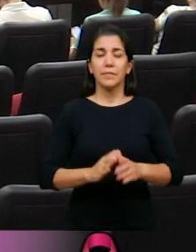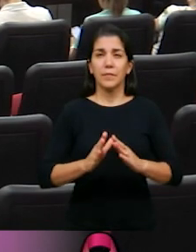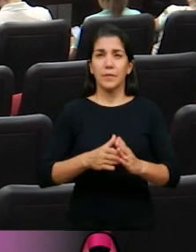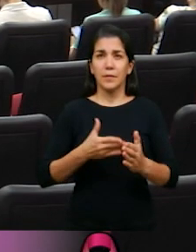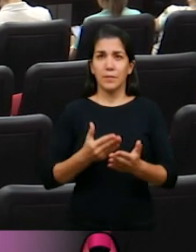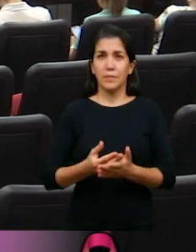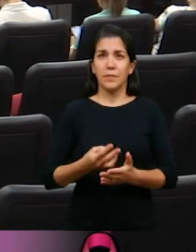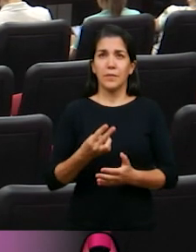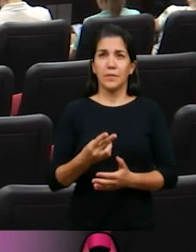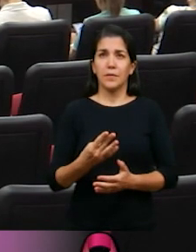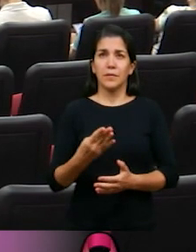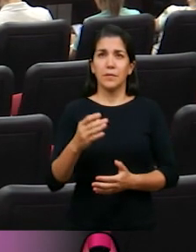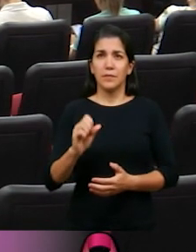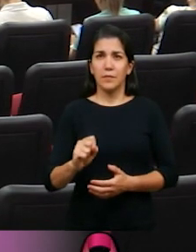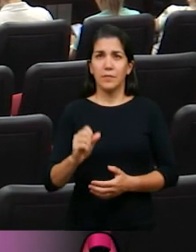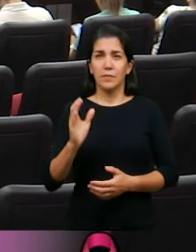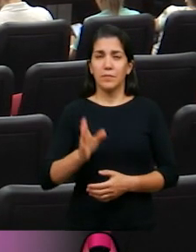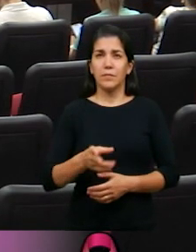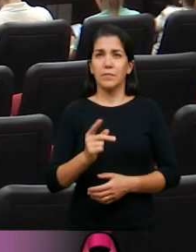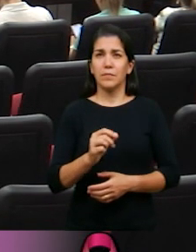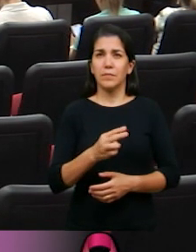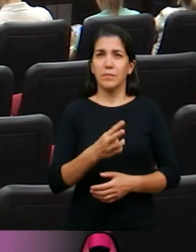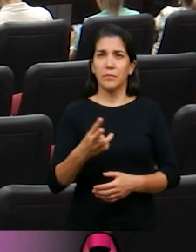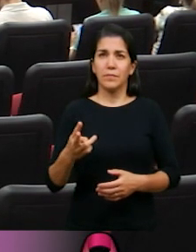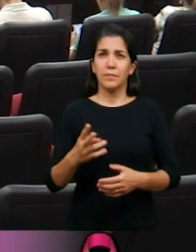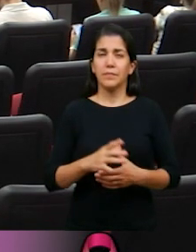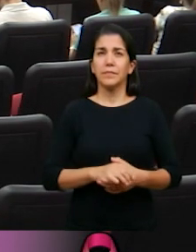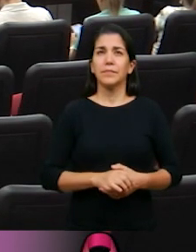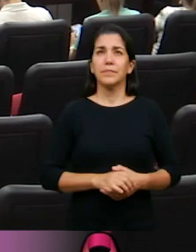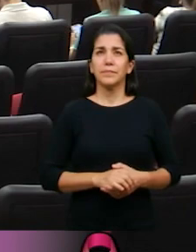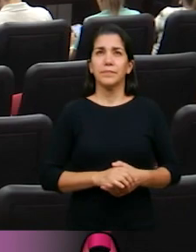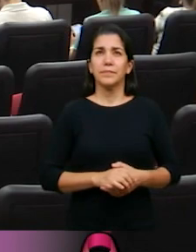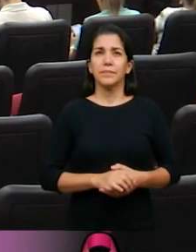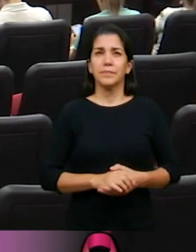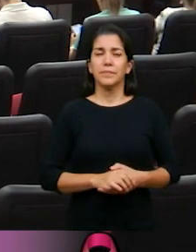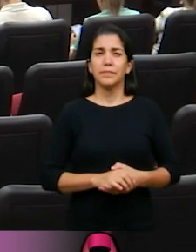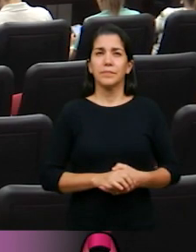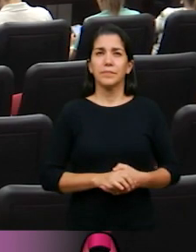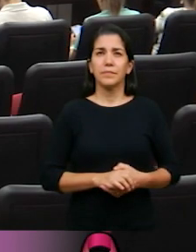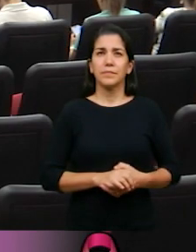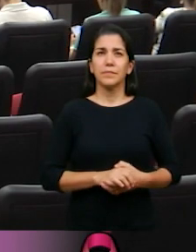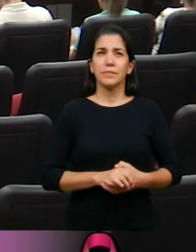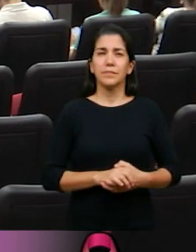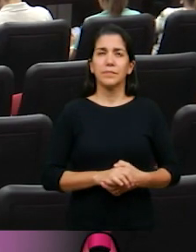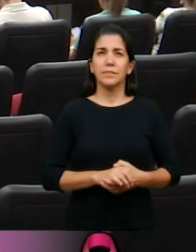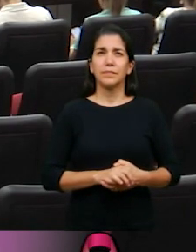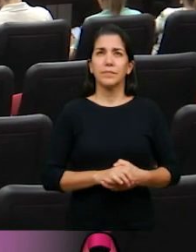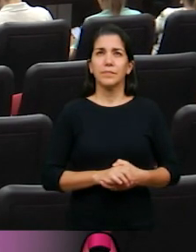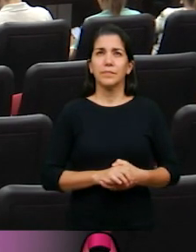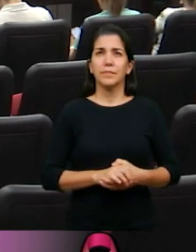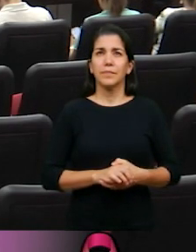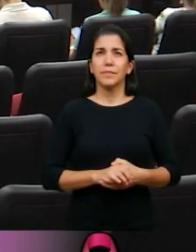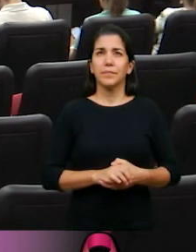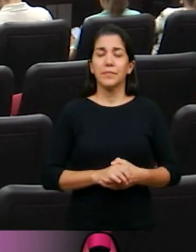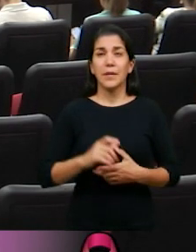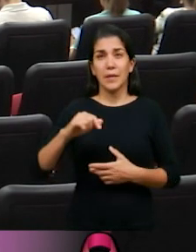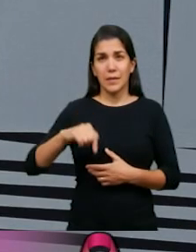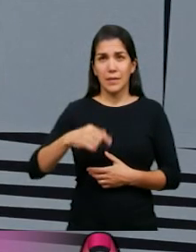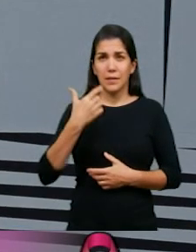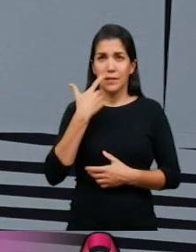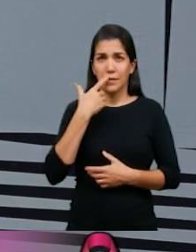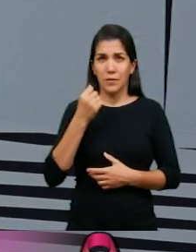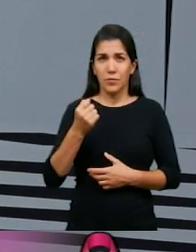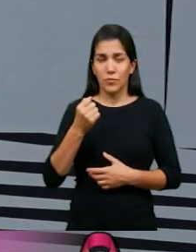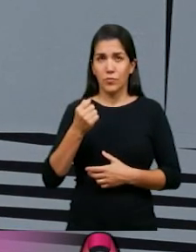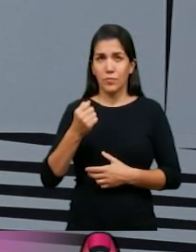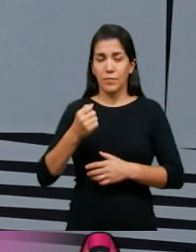Requerimento 348 de 2023. Senhora Presidente, considerando que na entrada principal do nosso município,